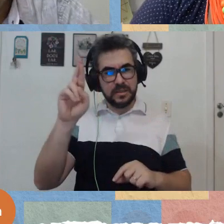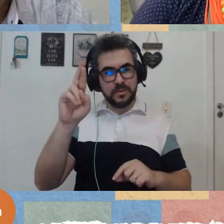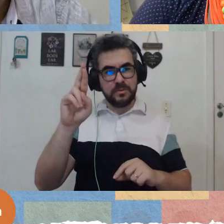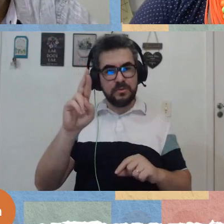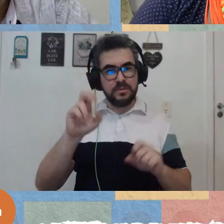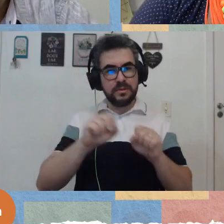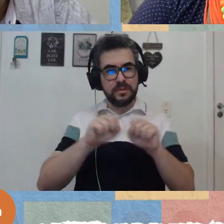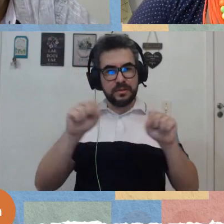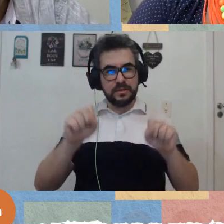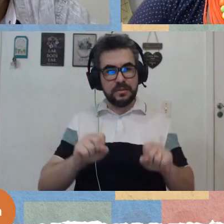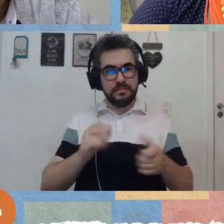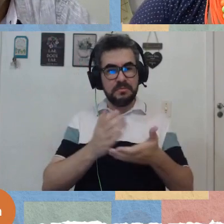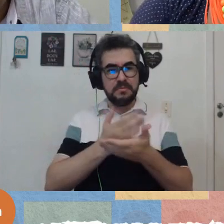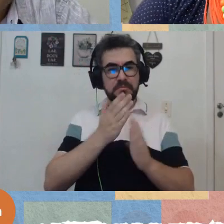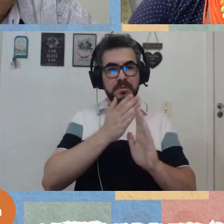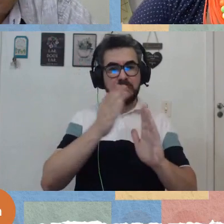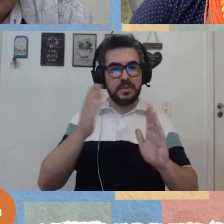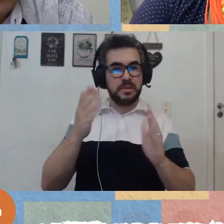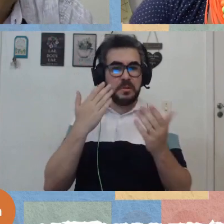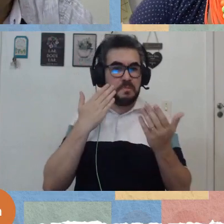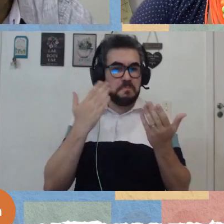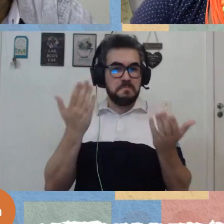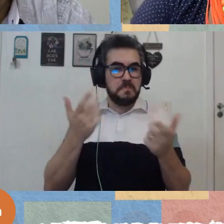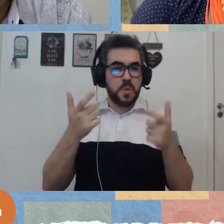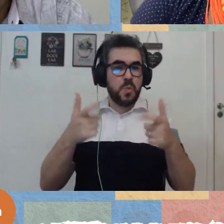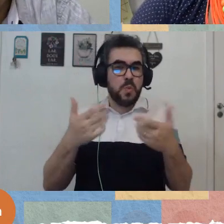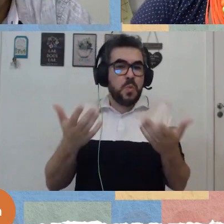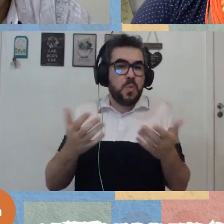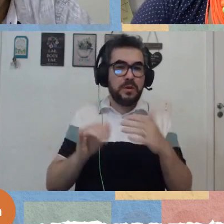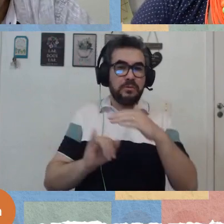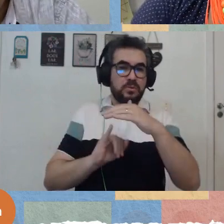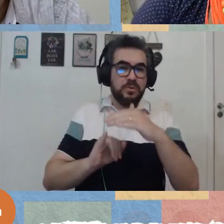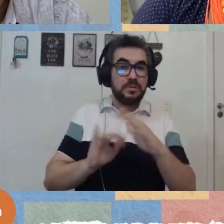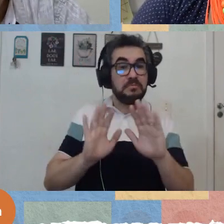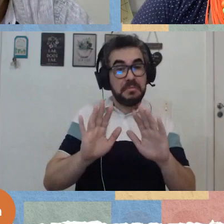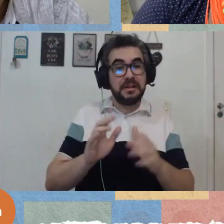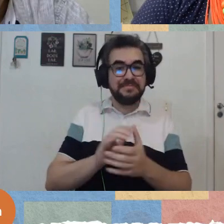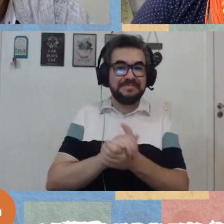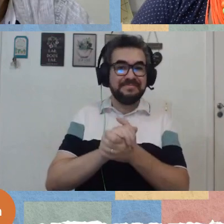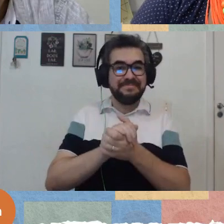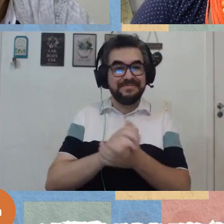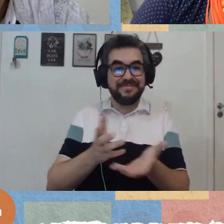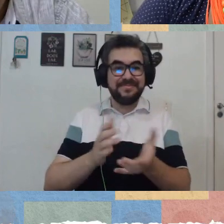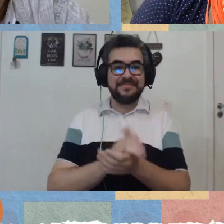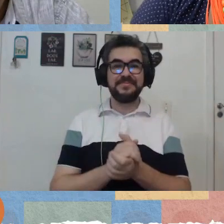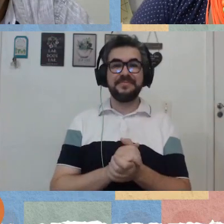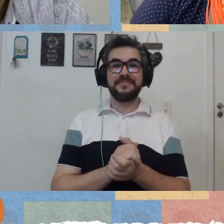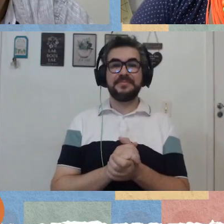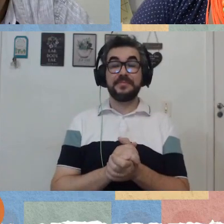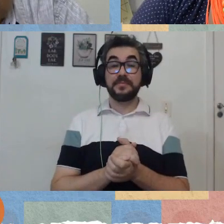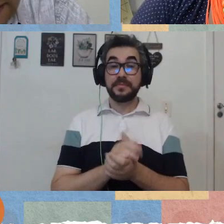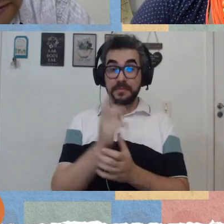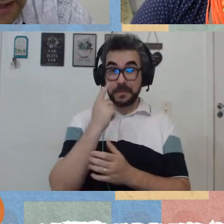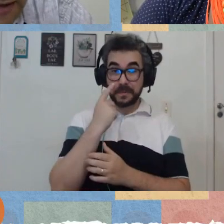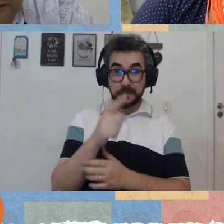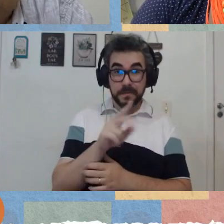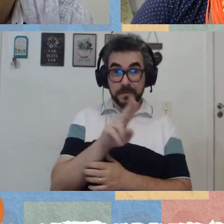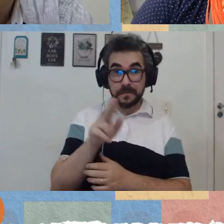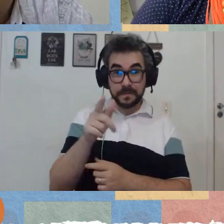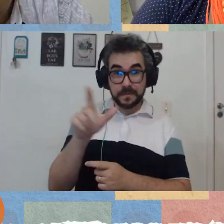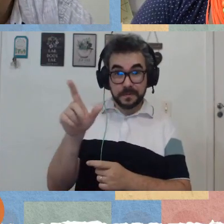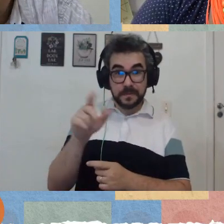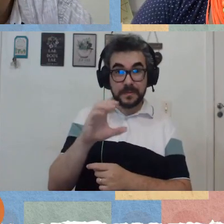colega. Eu agradeço a todos. No chat, eu digo o seu nome aqui. O Cláudio Márcio está